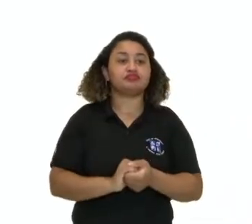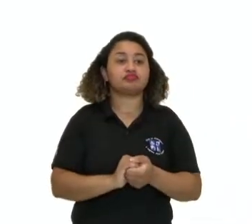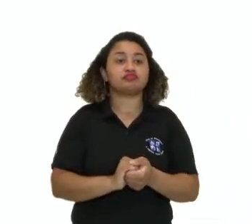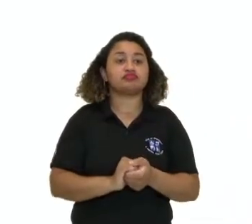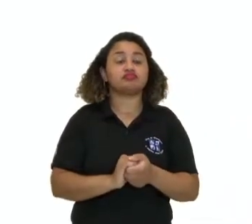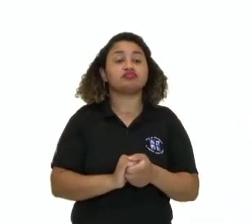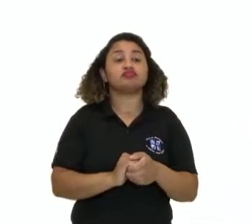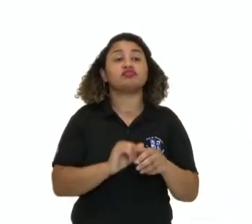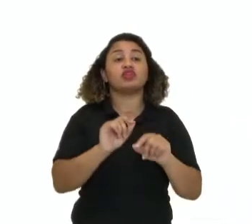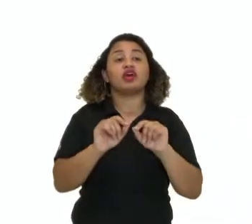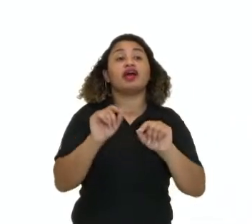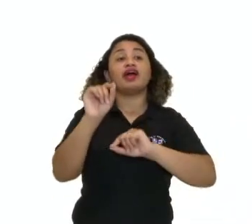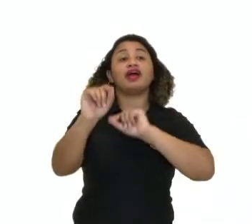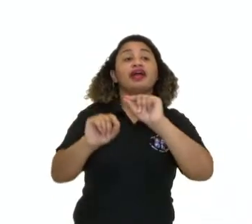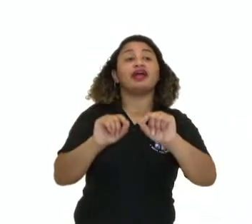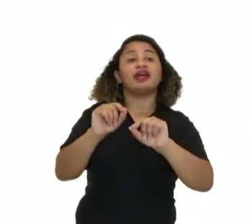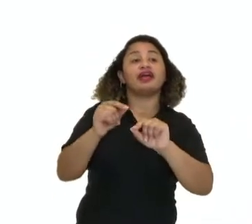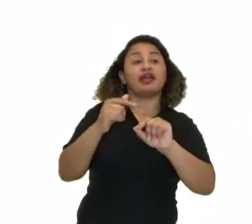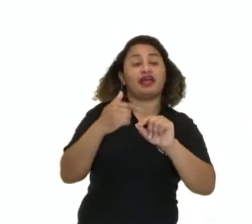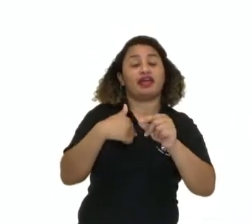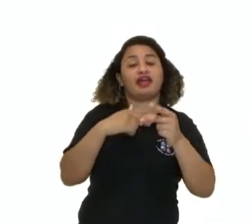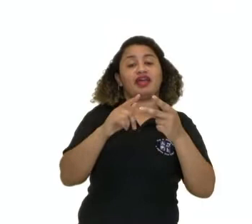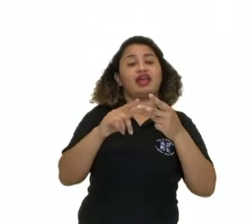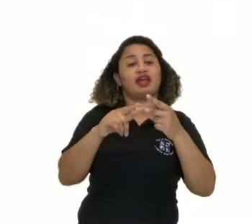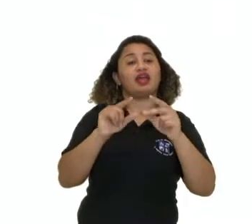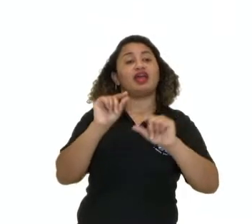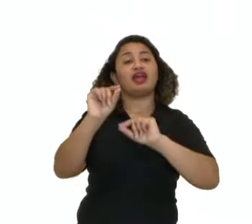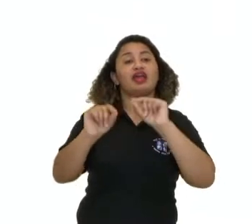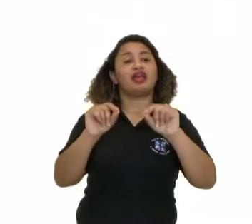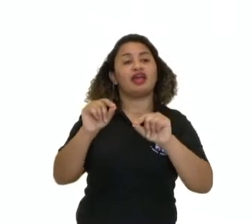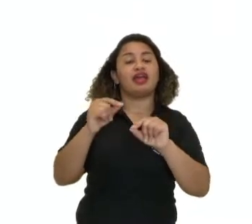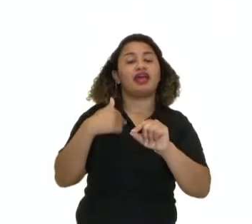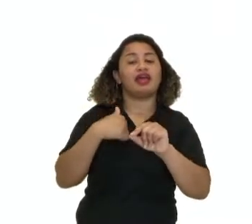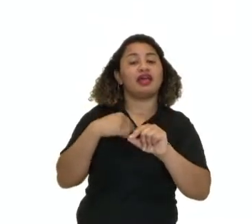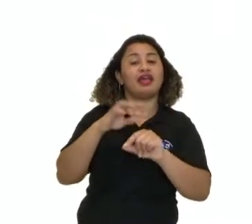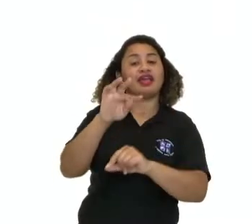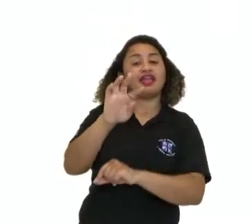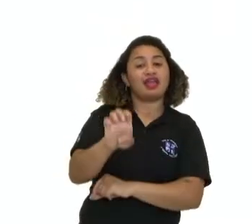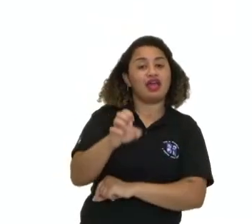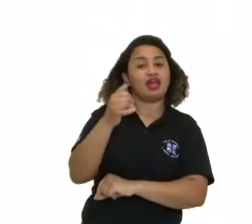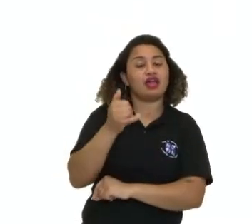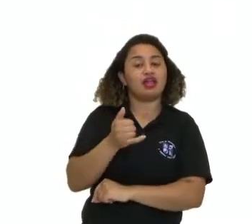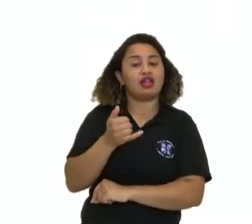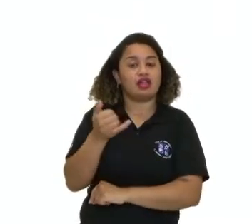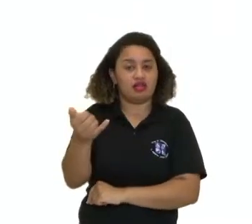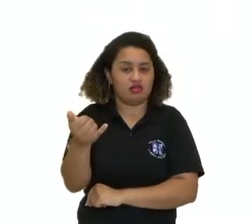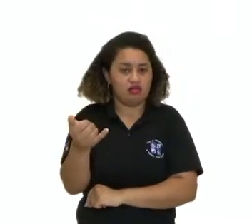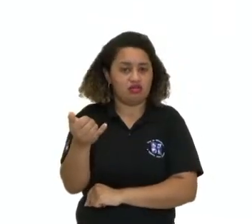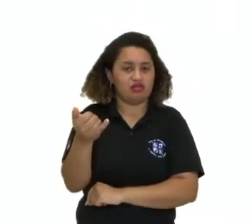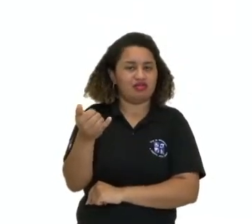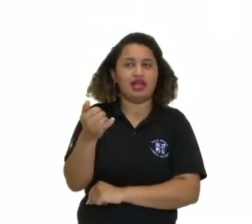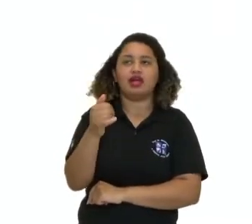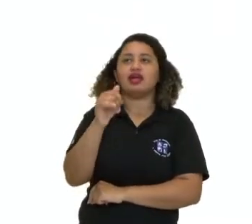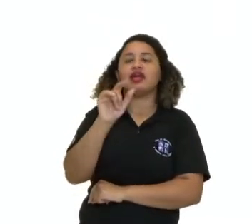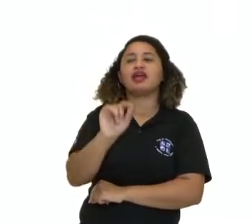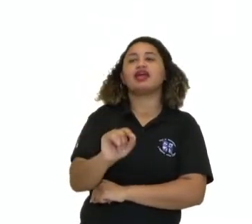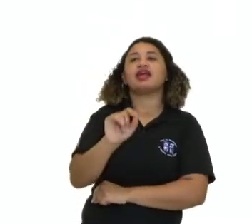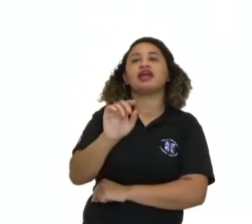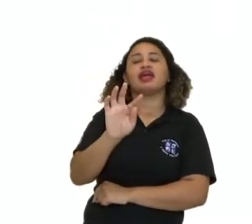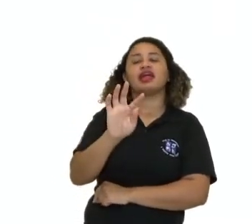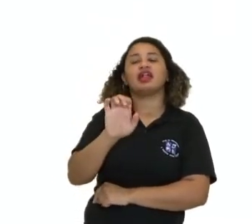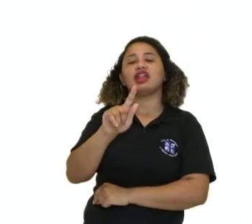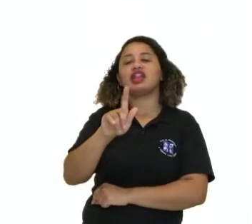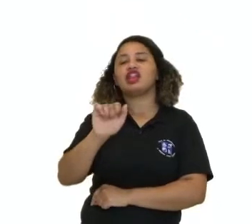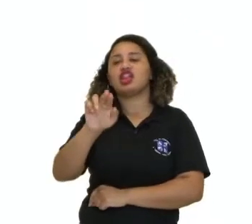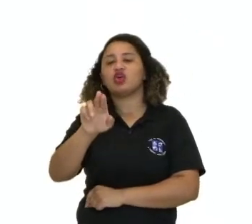te ligou não pode falar quem ligou te não existe quem ligou ti é quem te ligou porque porque o